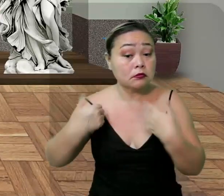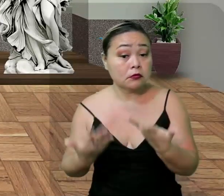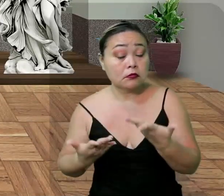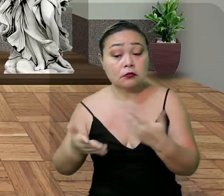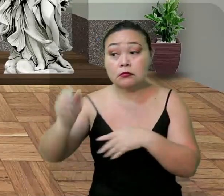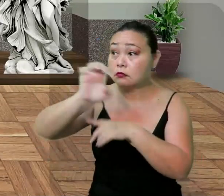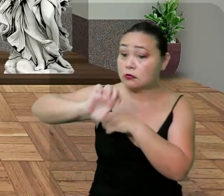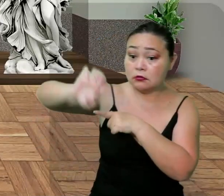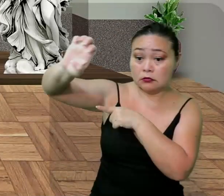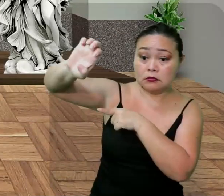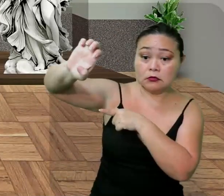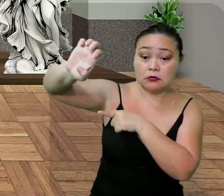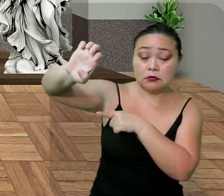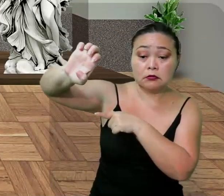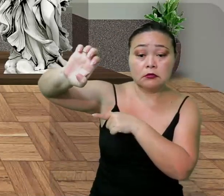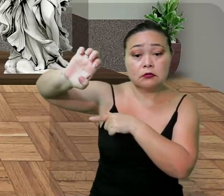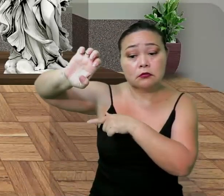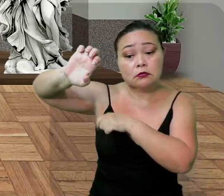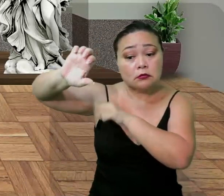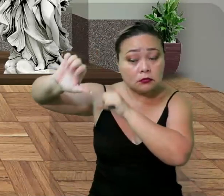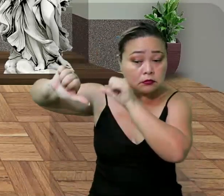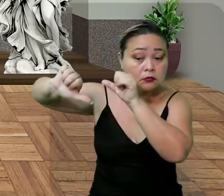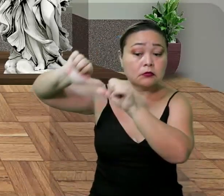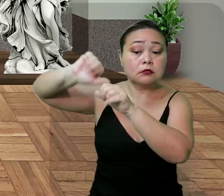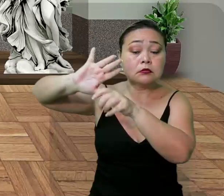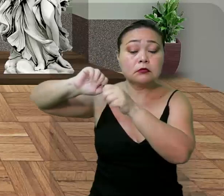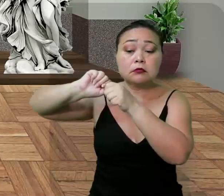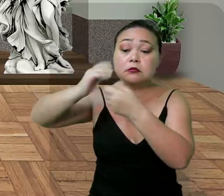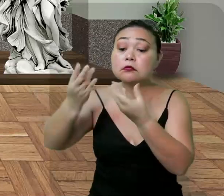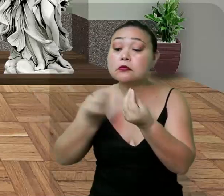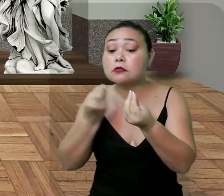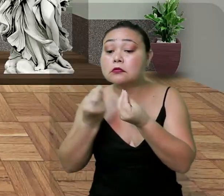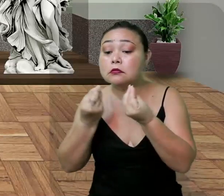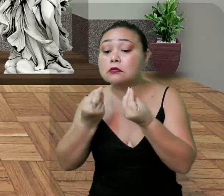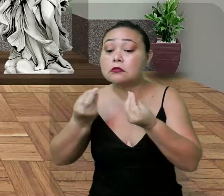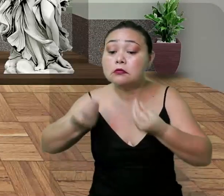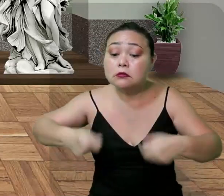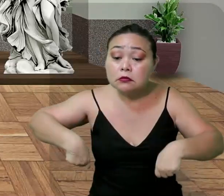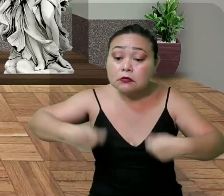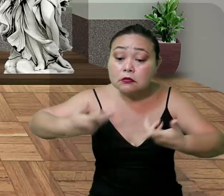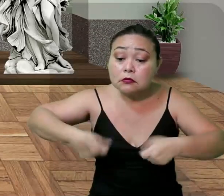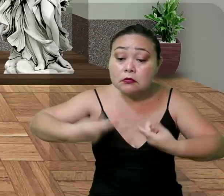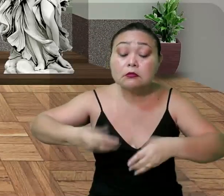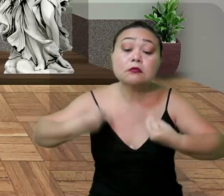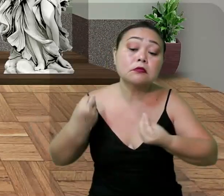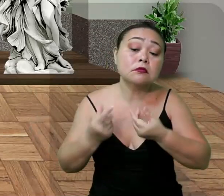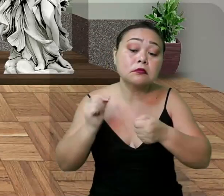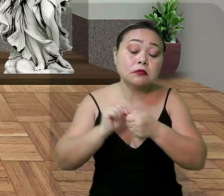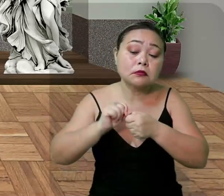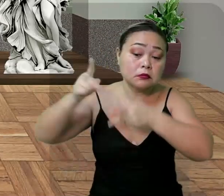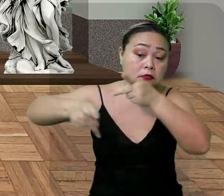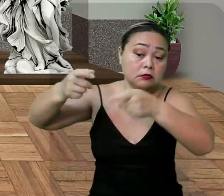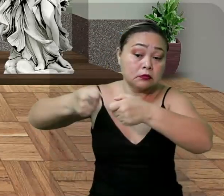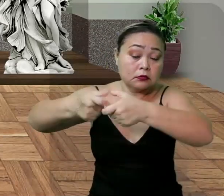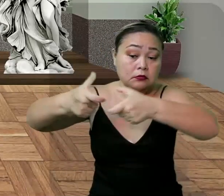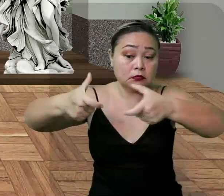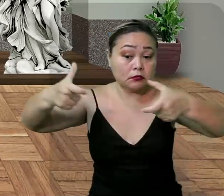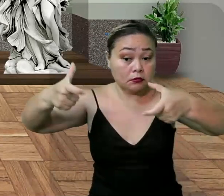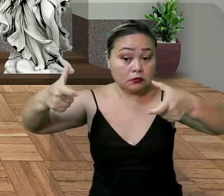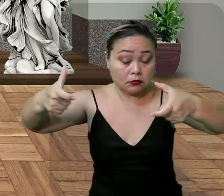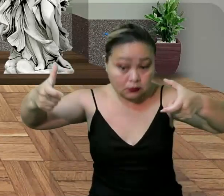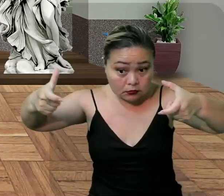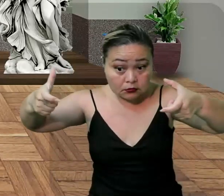A Europa está se reinventando na questão do consumo. E como é que faz? A população está